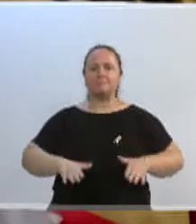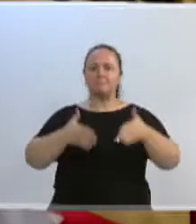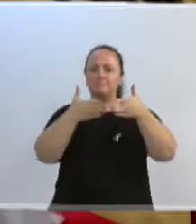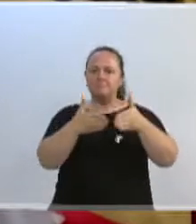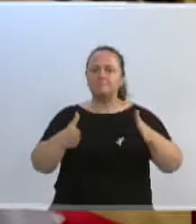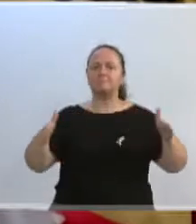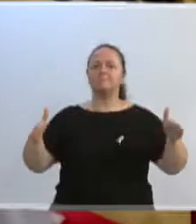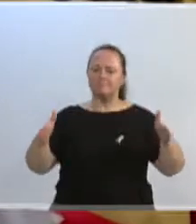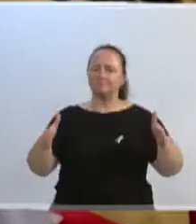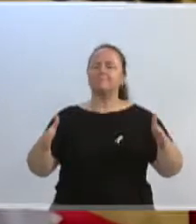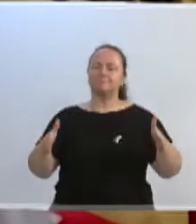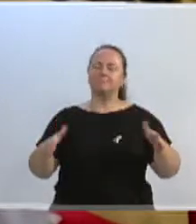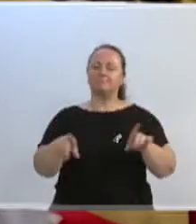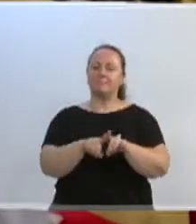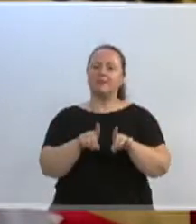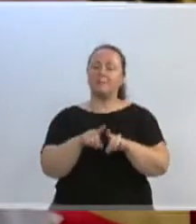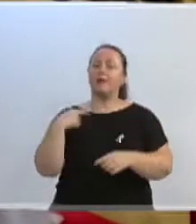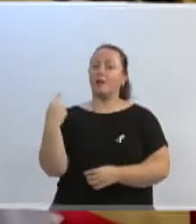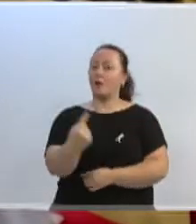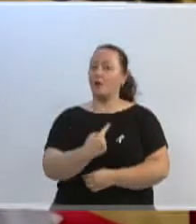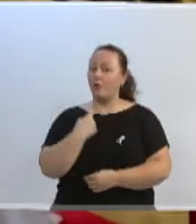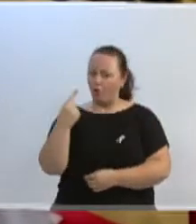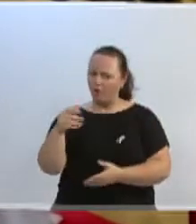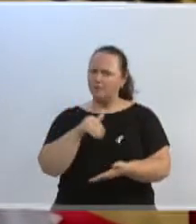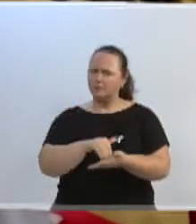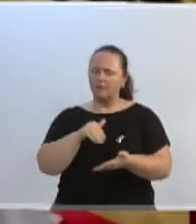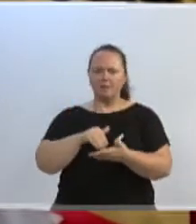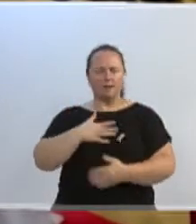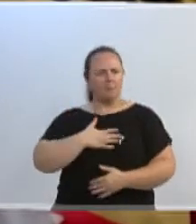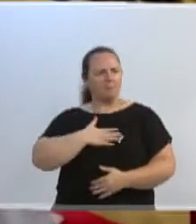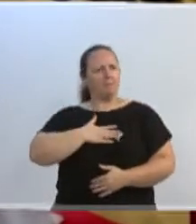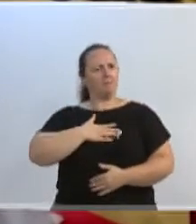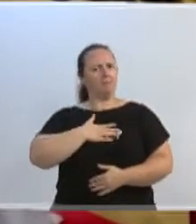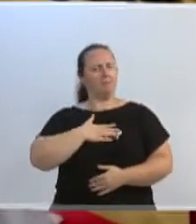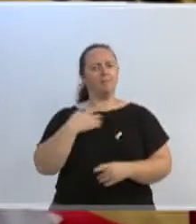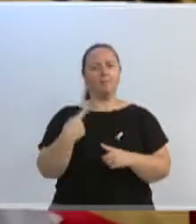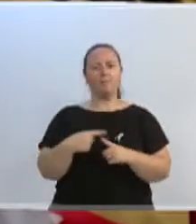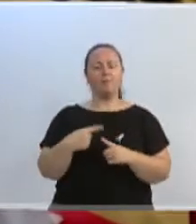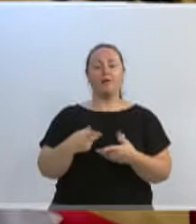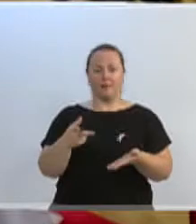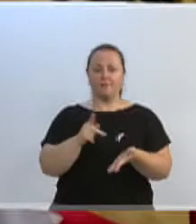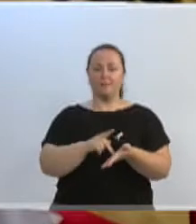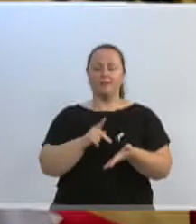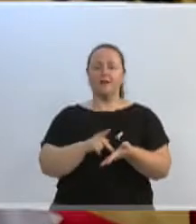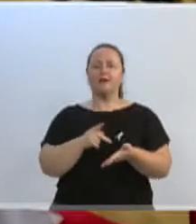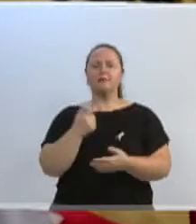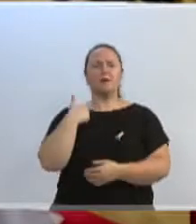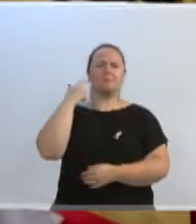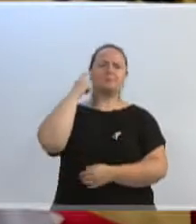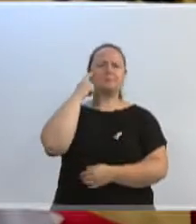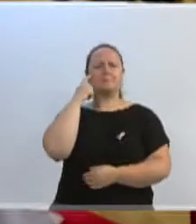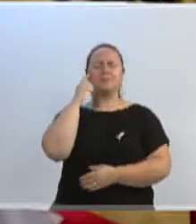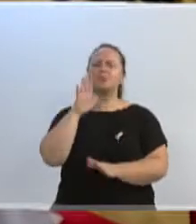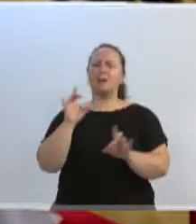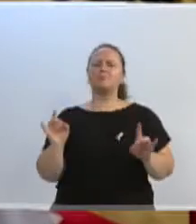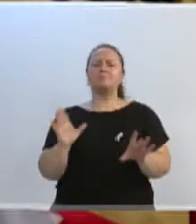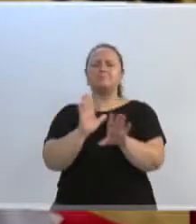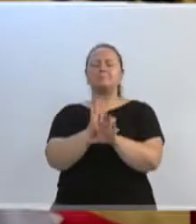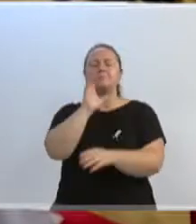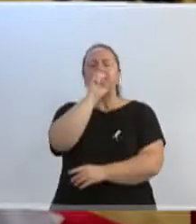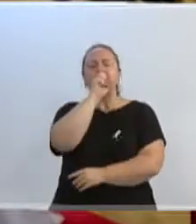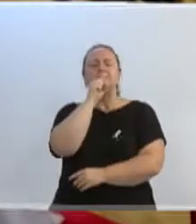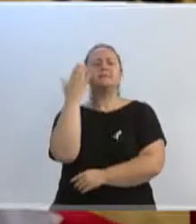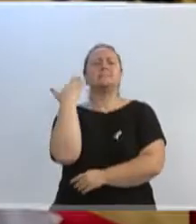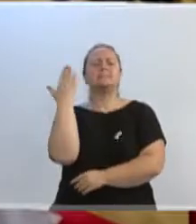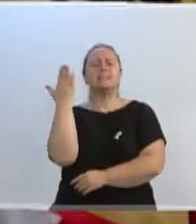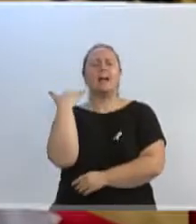Até para nós ali da Secretaria, a gente ficou surpreso, porque achávamos que já havíamos terminado o mês no sábado, porque a